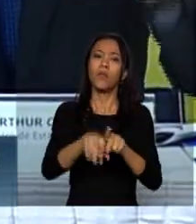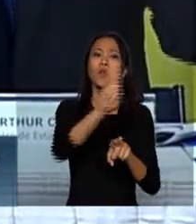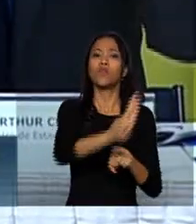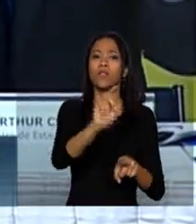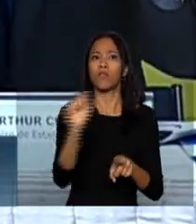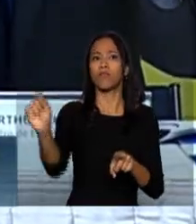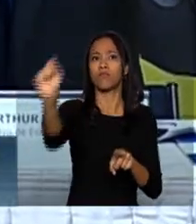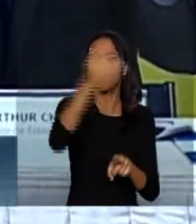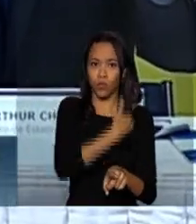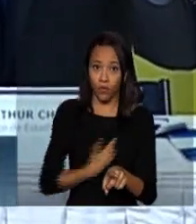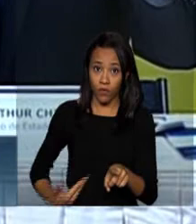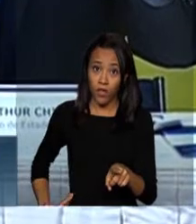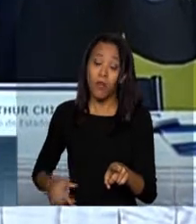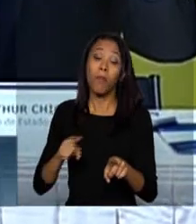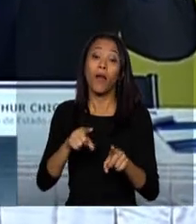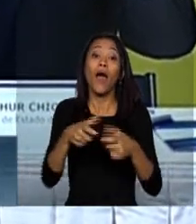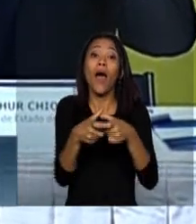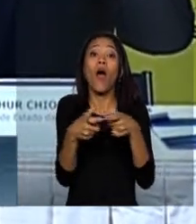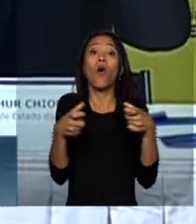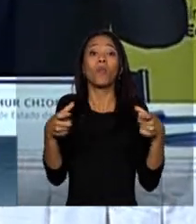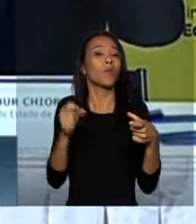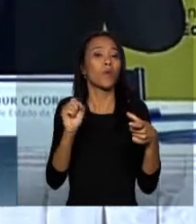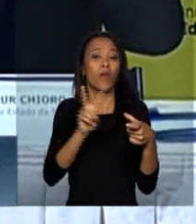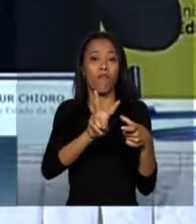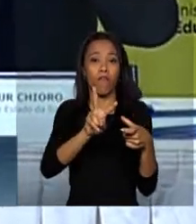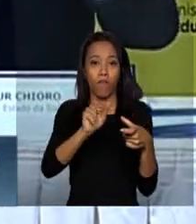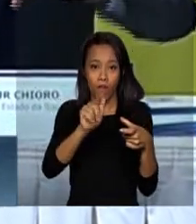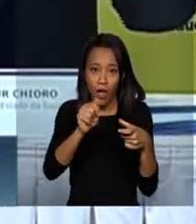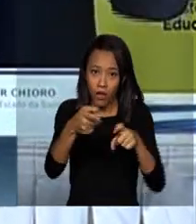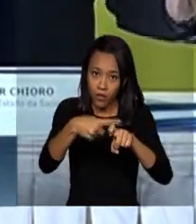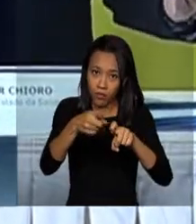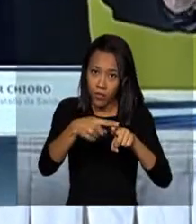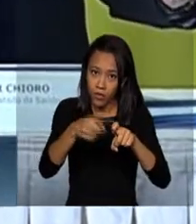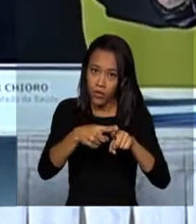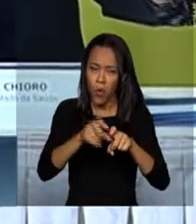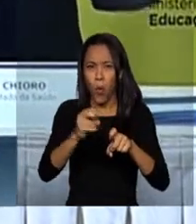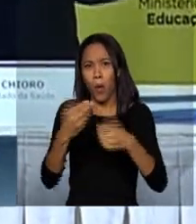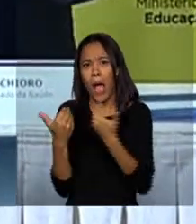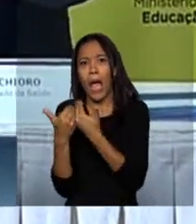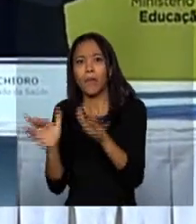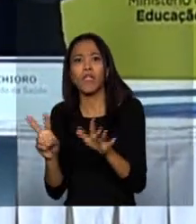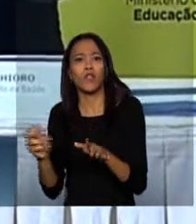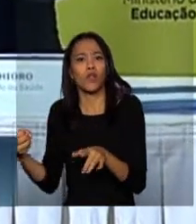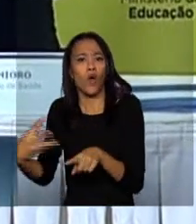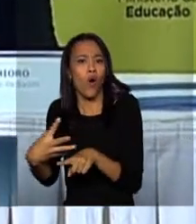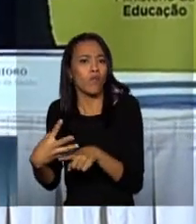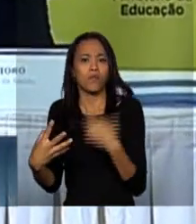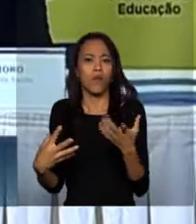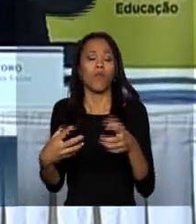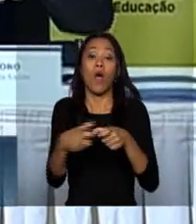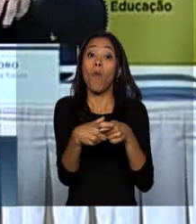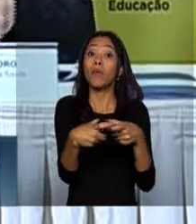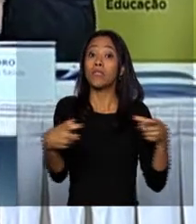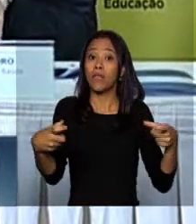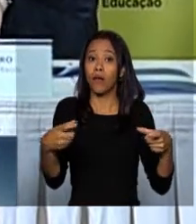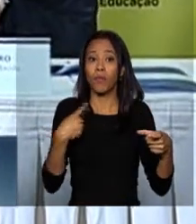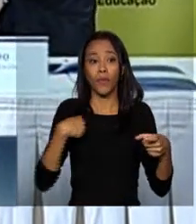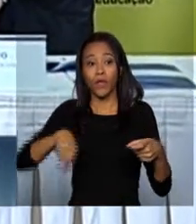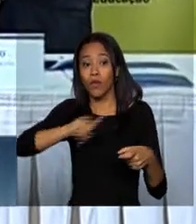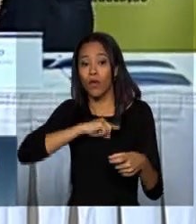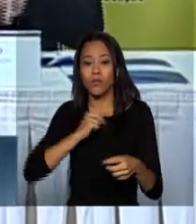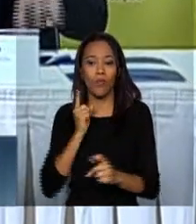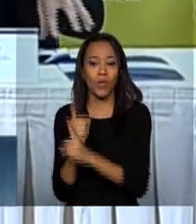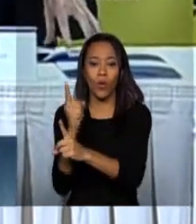a aumentarem as suas vagas, ao invés de abrir novas vagas. Por quê? Porque lá nós não encontramos